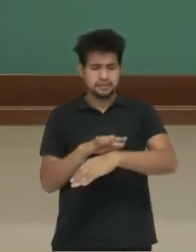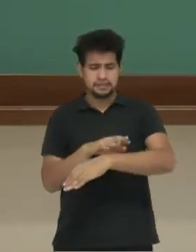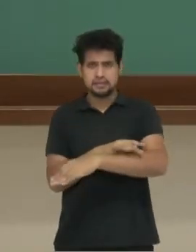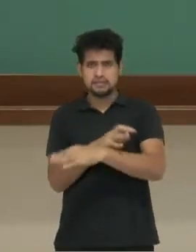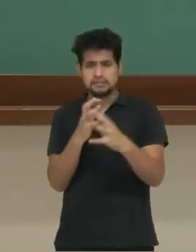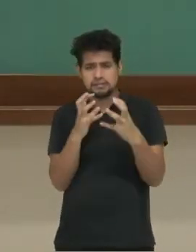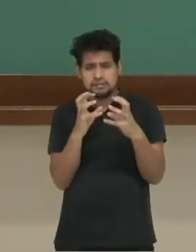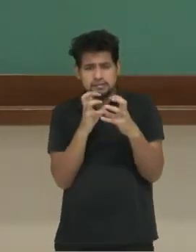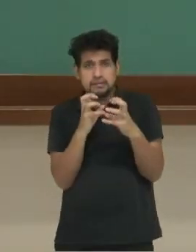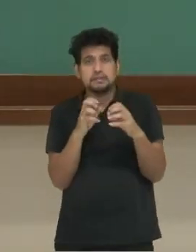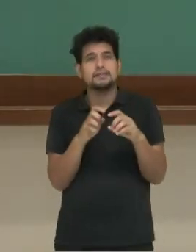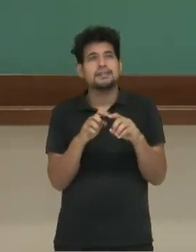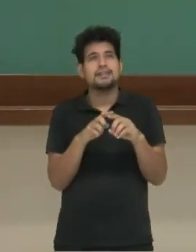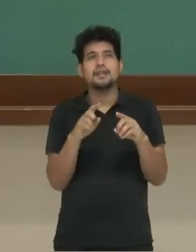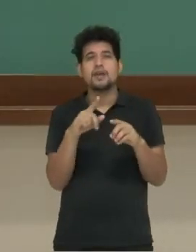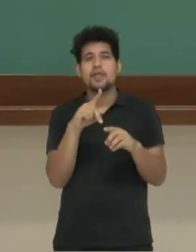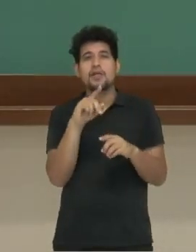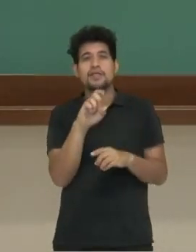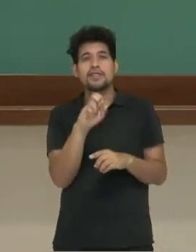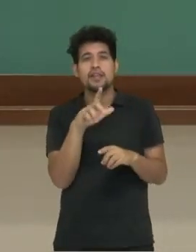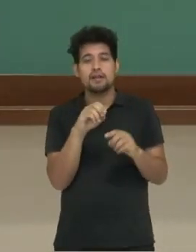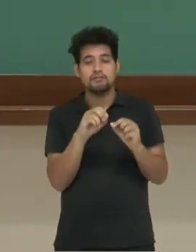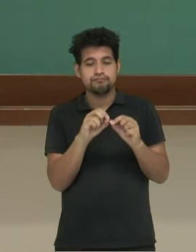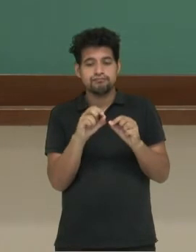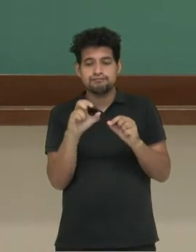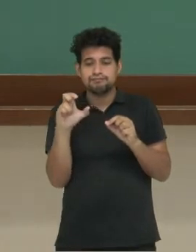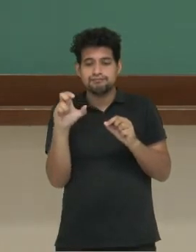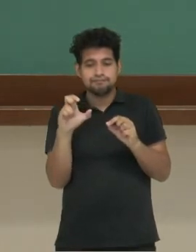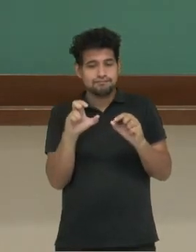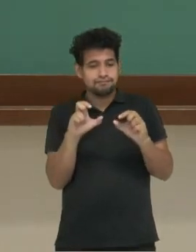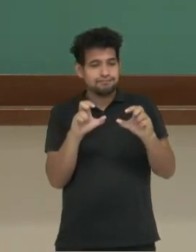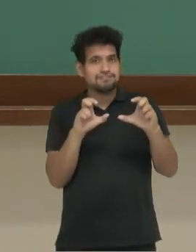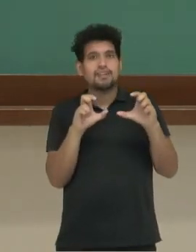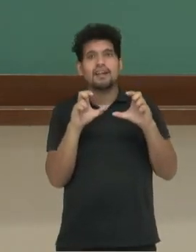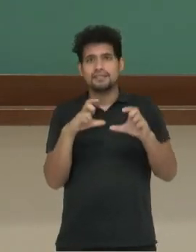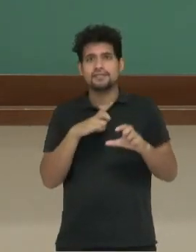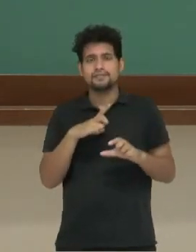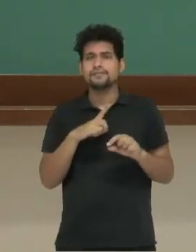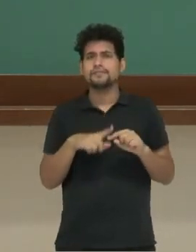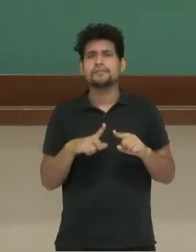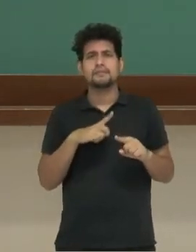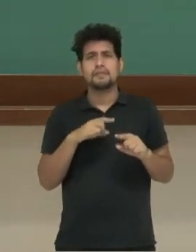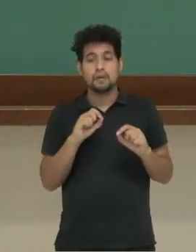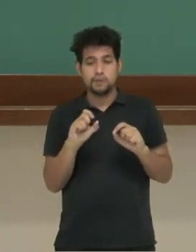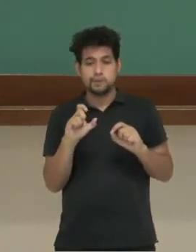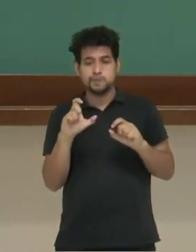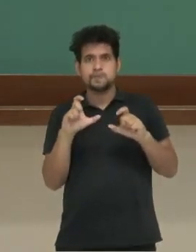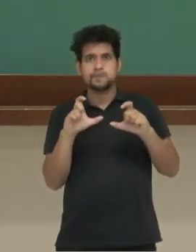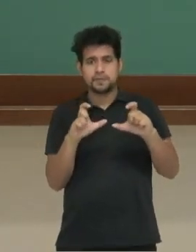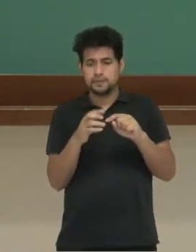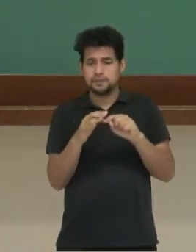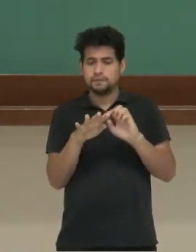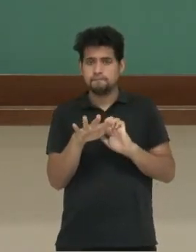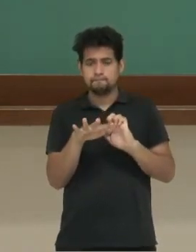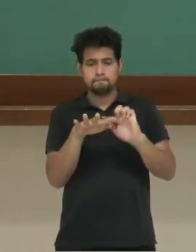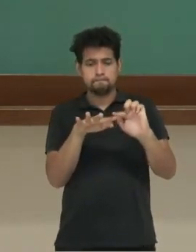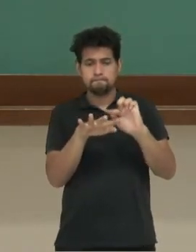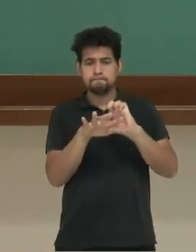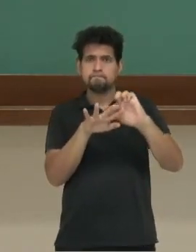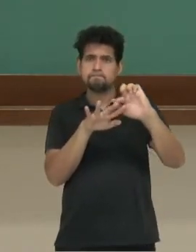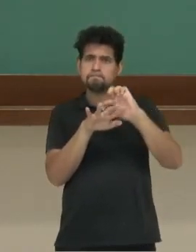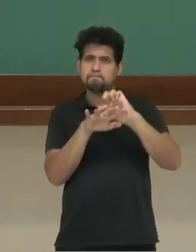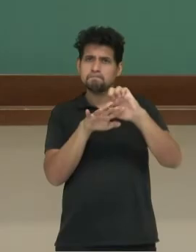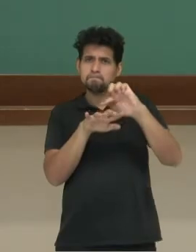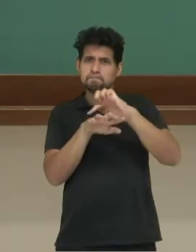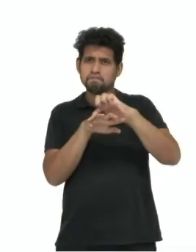Os dedos, eles são mais compridos, né? Aqui esse não tá tão comprido assim, mas eles têm os dedos bem compridos, a pele bem